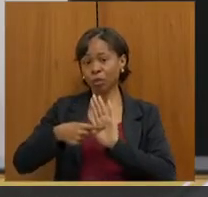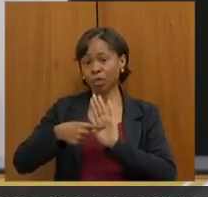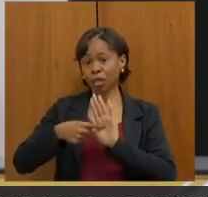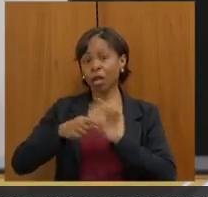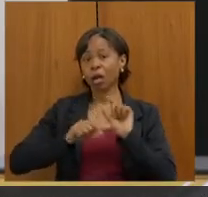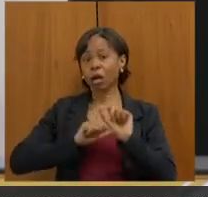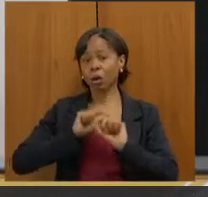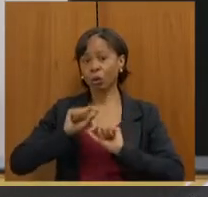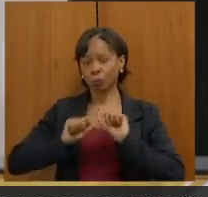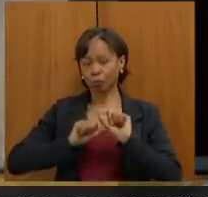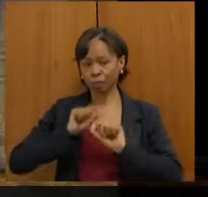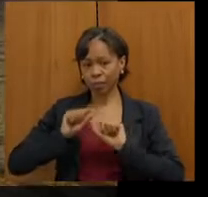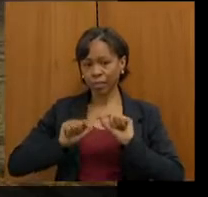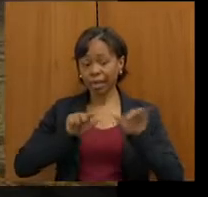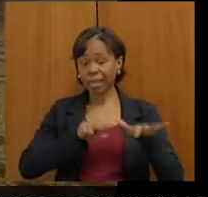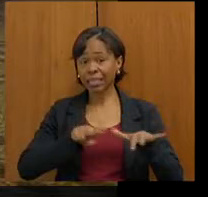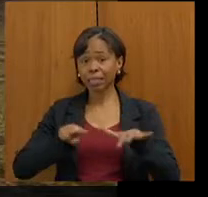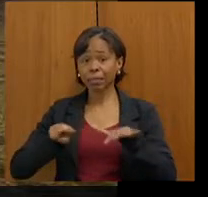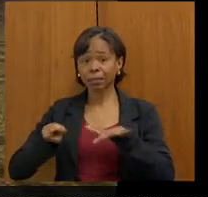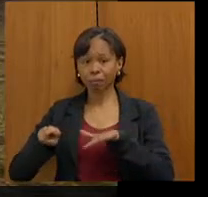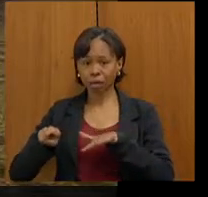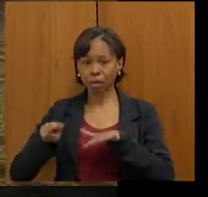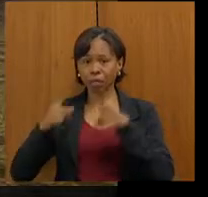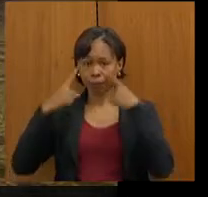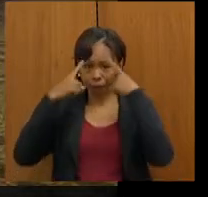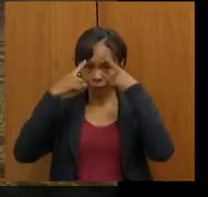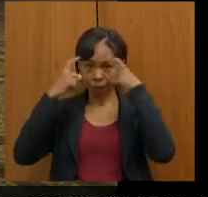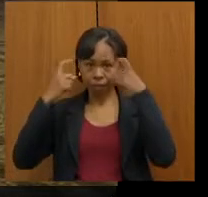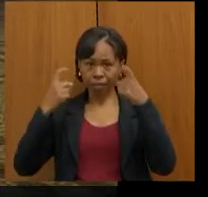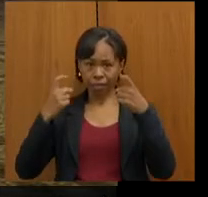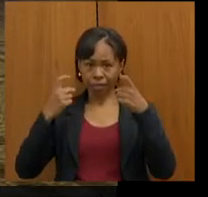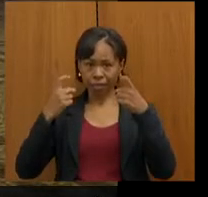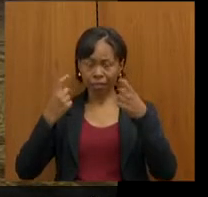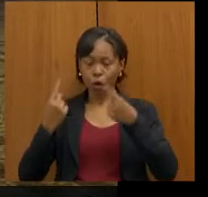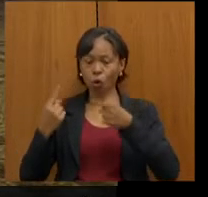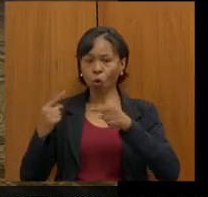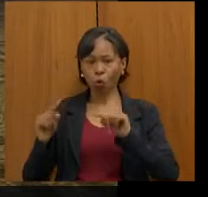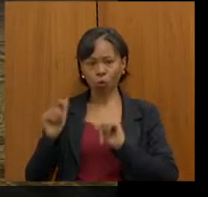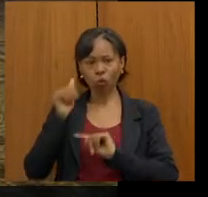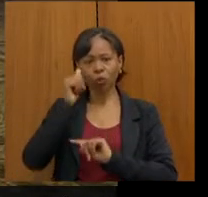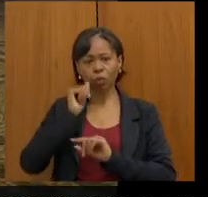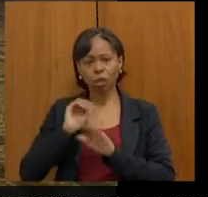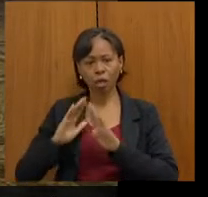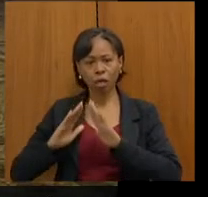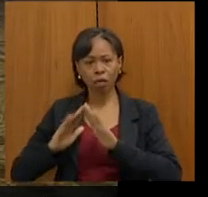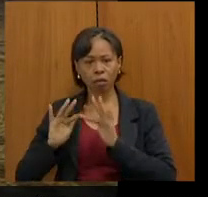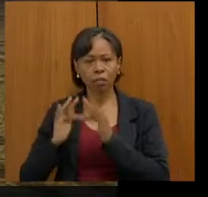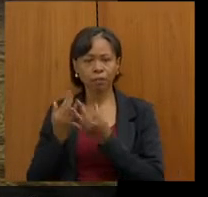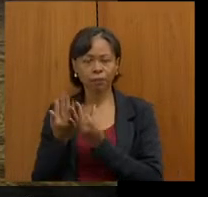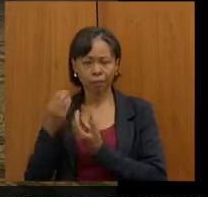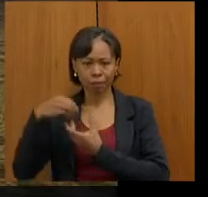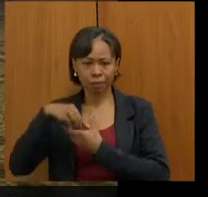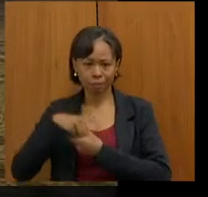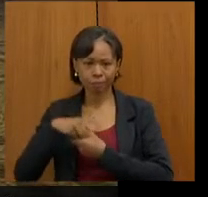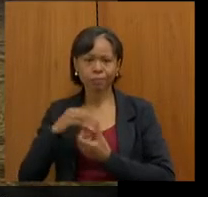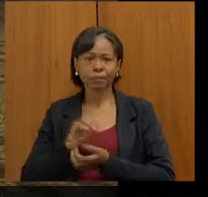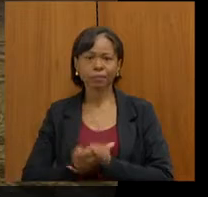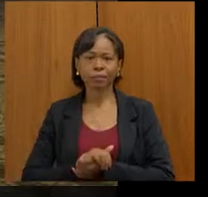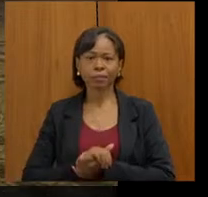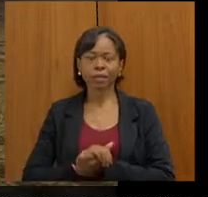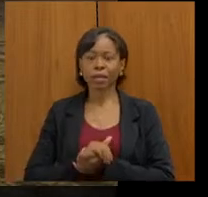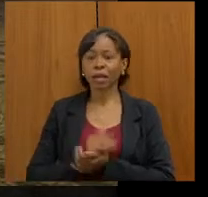doméstica e familiar e também de conscientização da Lei Maria da Penha essa iluminação também é fruto de uma sugestão